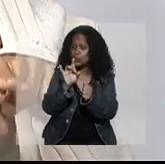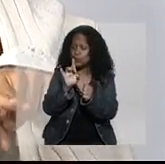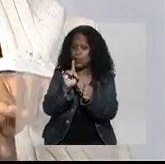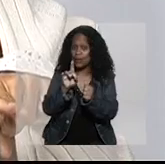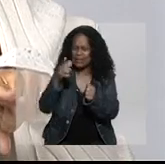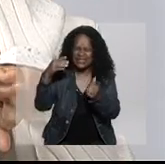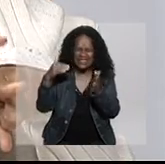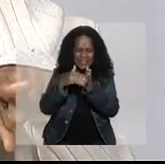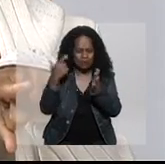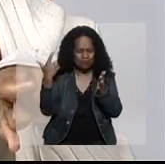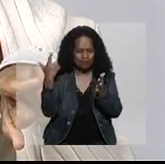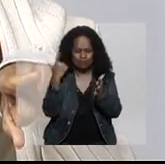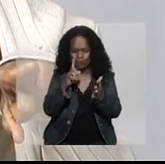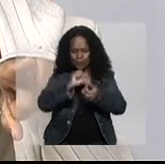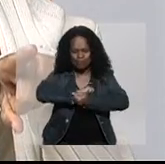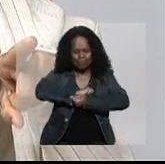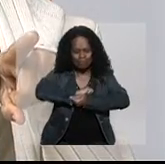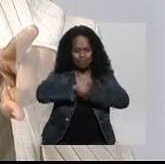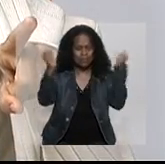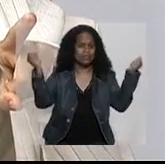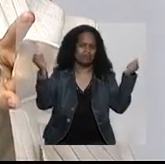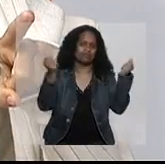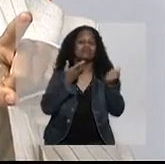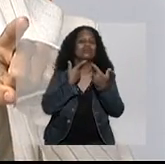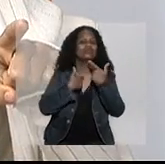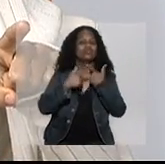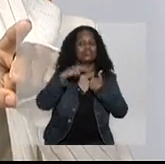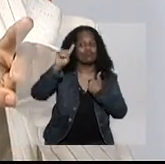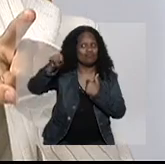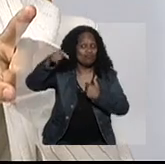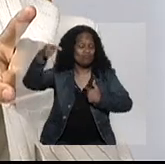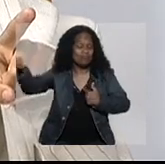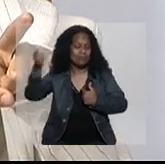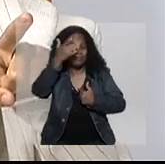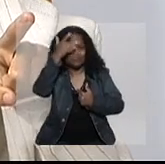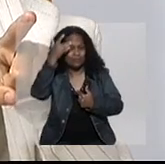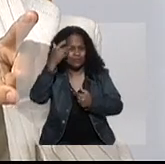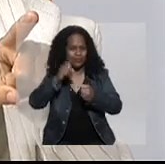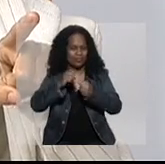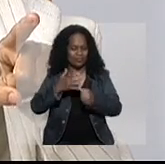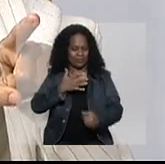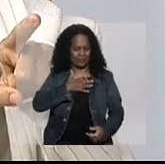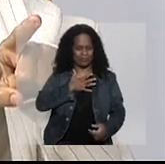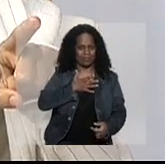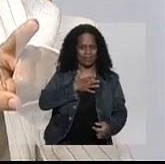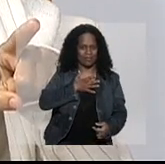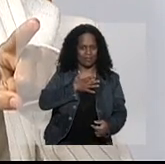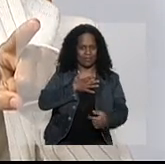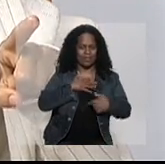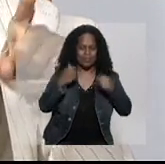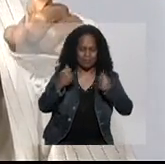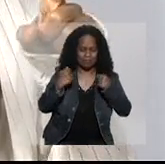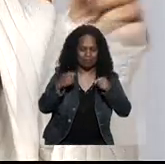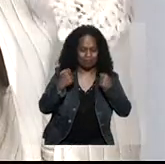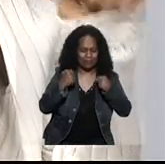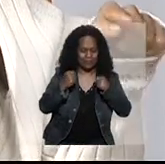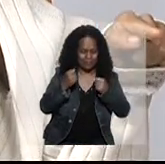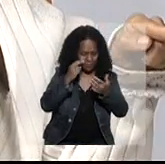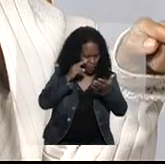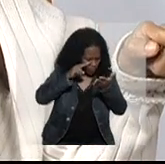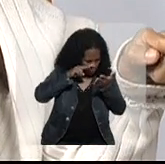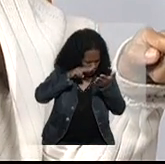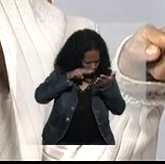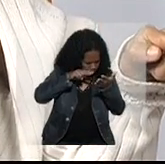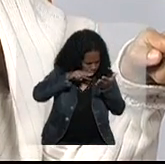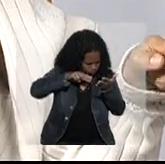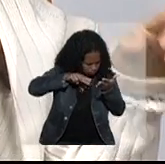conseguisse libertar do que o desejo dos outros quer que você faça, nossa, você precisa mergulhar. E eu mergulhei